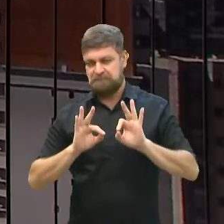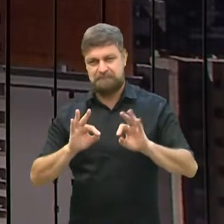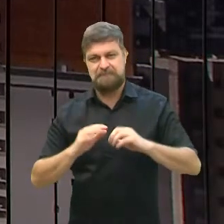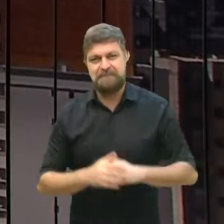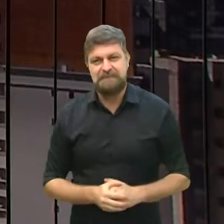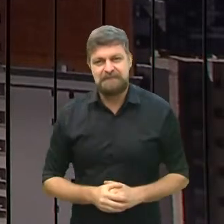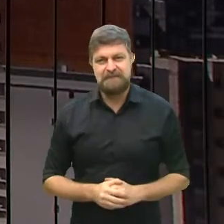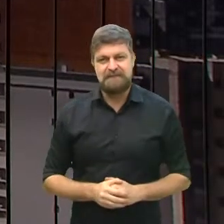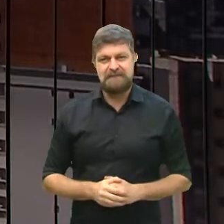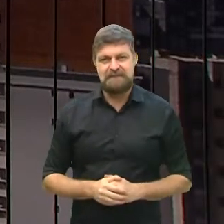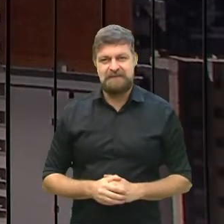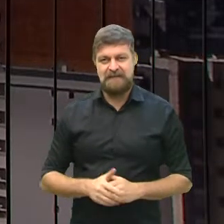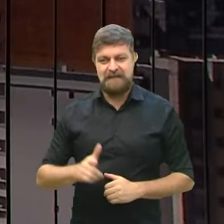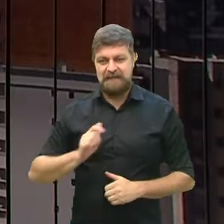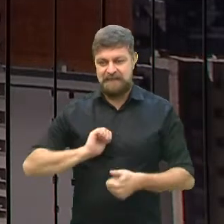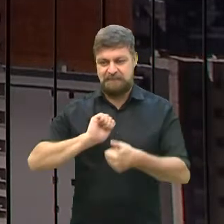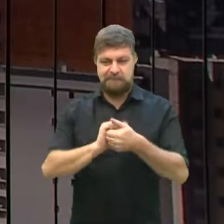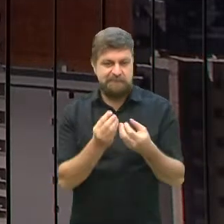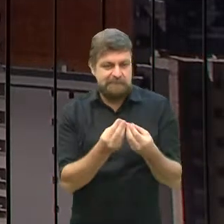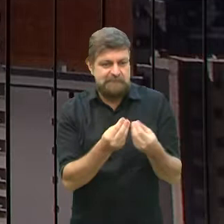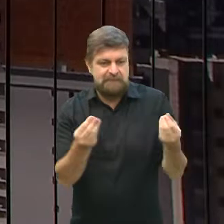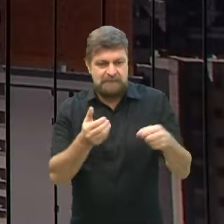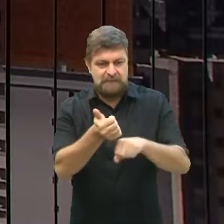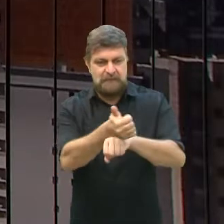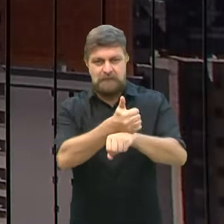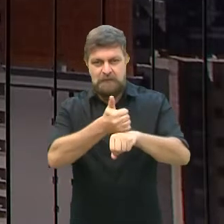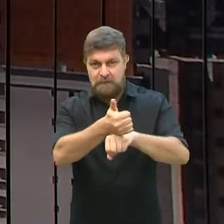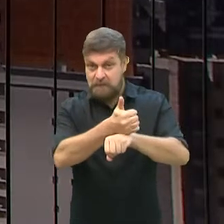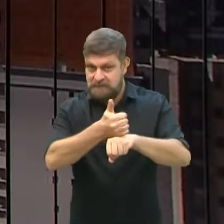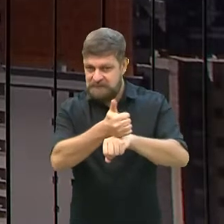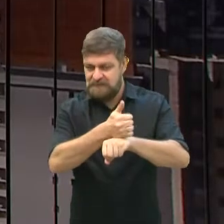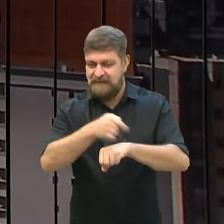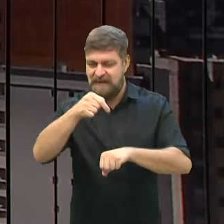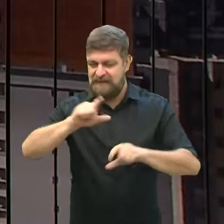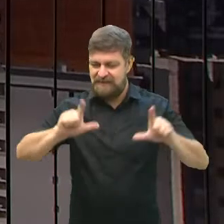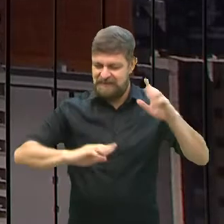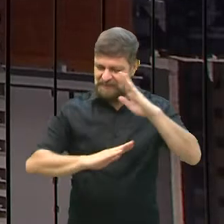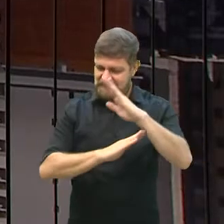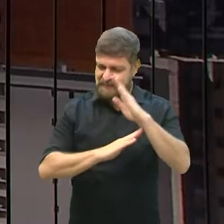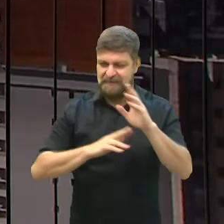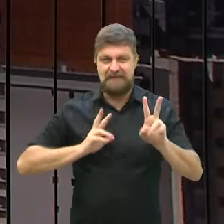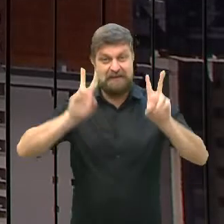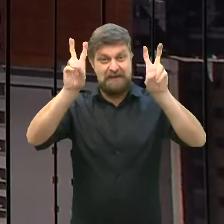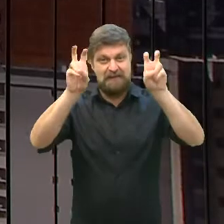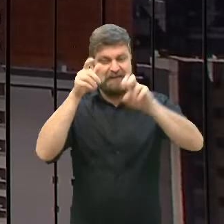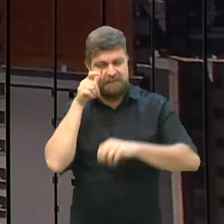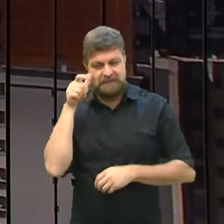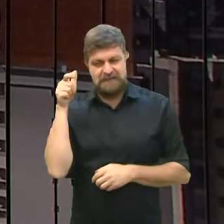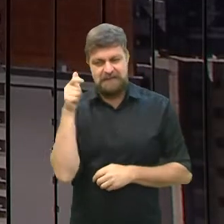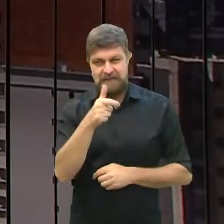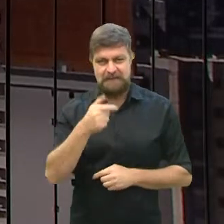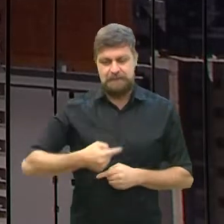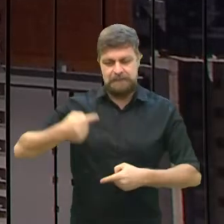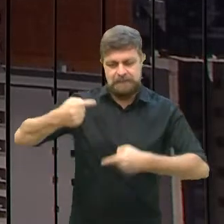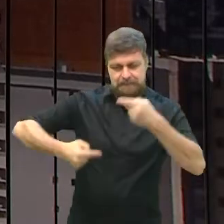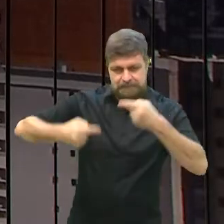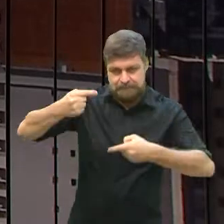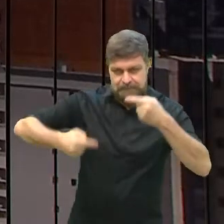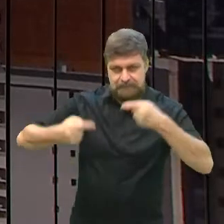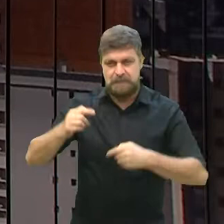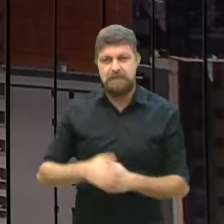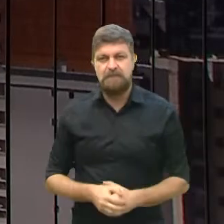Ambiental e também essa qualificada equipe, né, com tantos temas tão interessantes e trazendo essa discussão para o centro aí